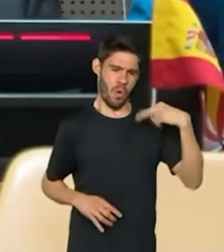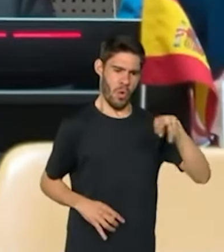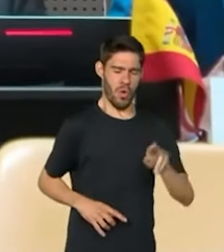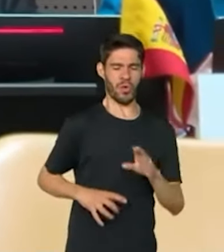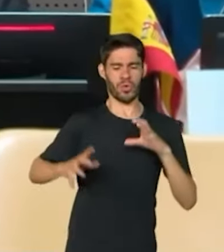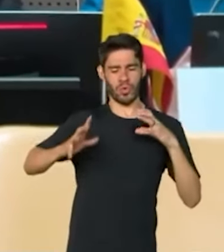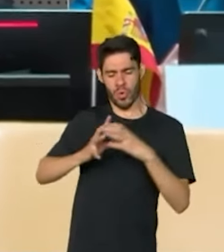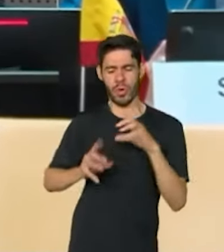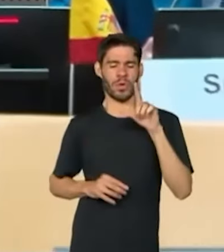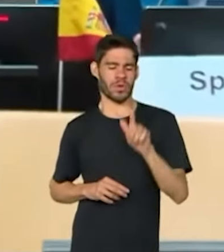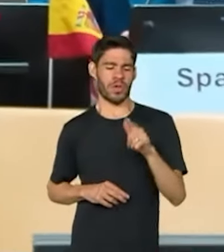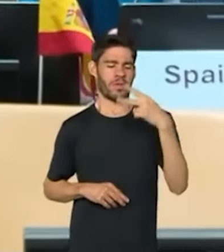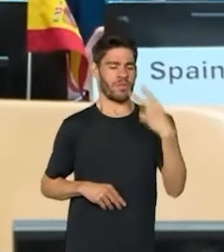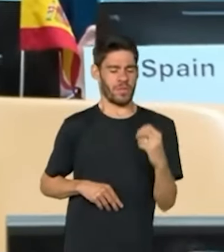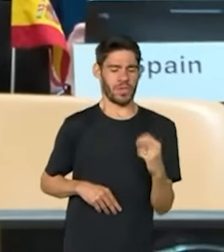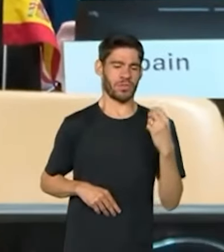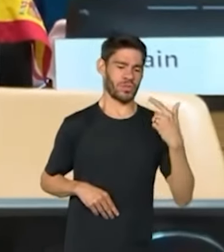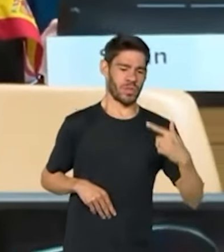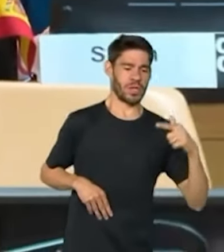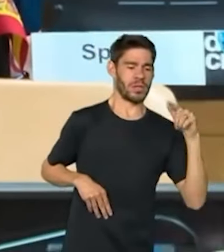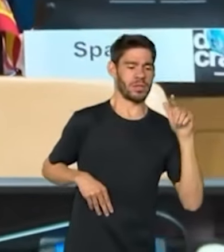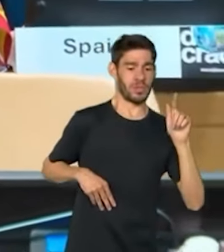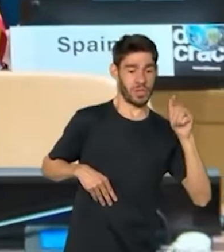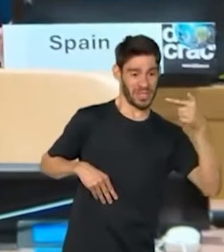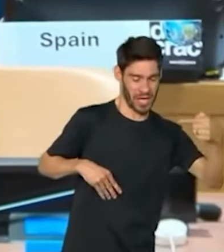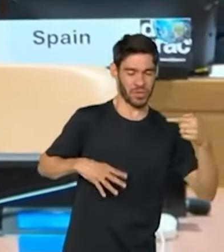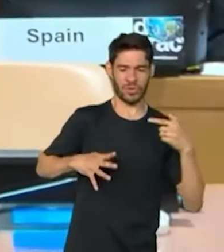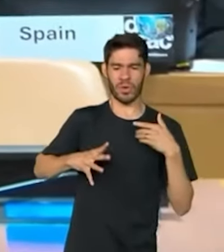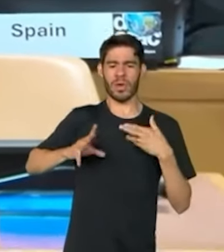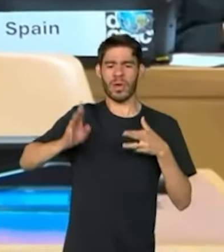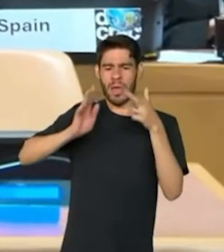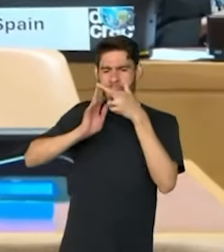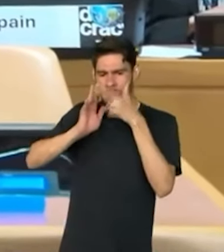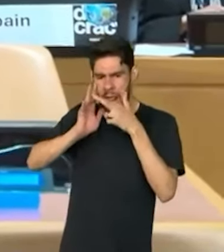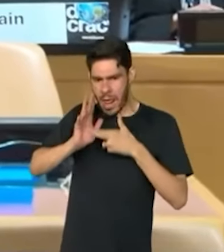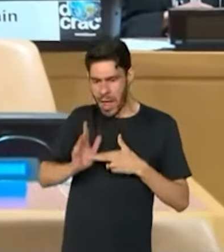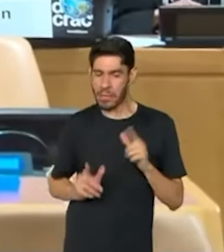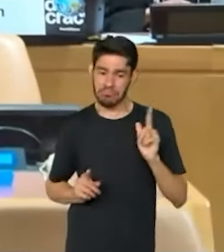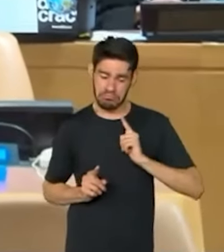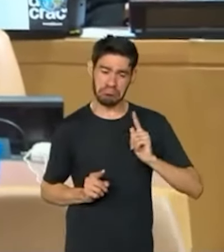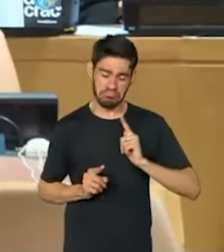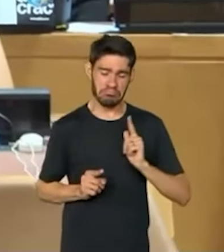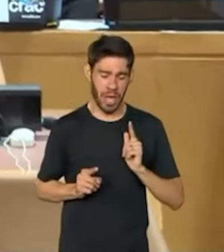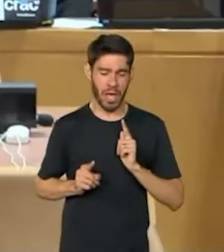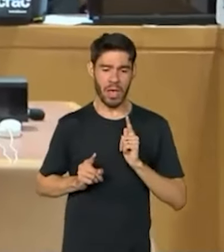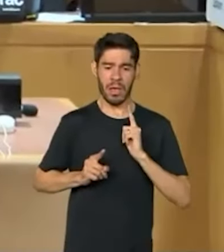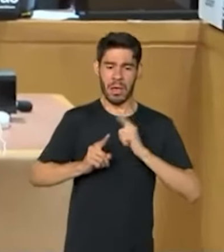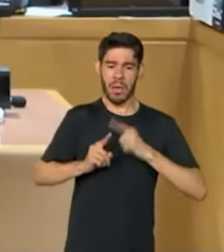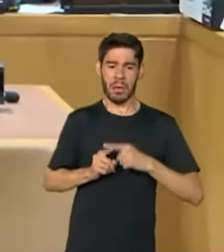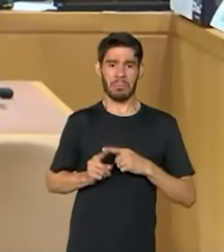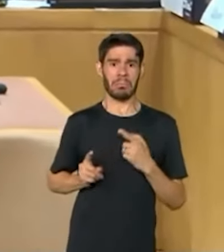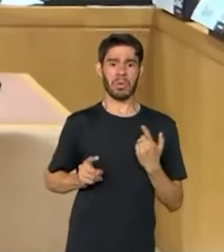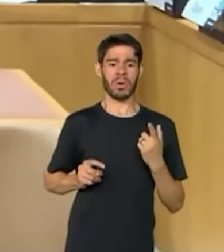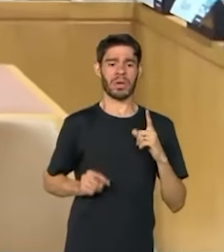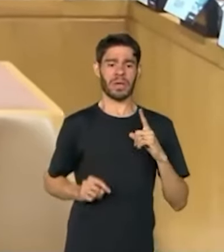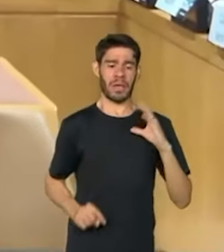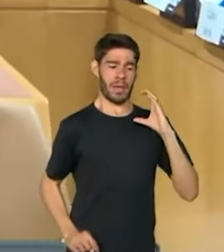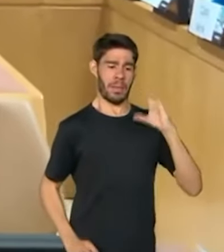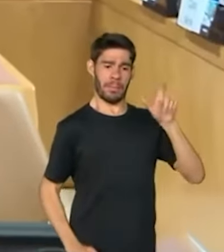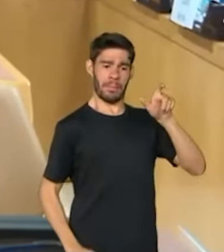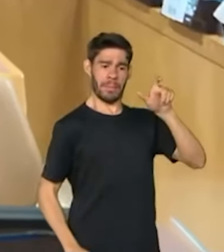no G7, a gente ter uma regulação. Uma regulação. Porque, de repente, você tem um